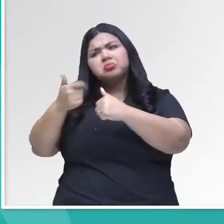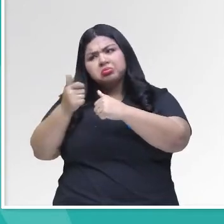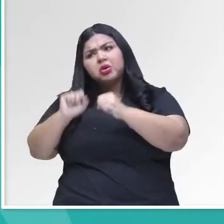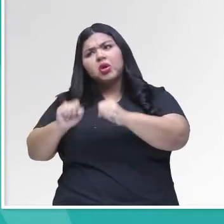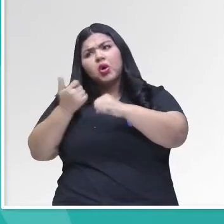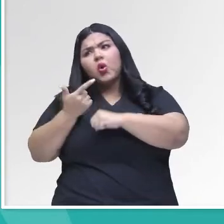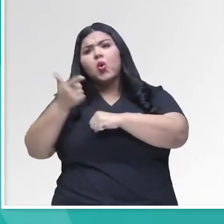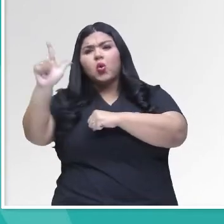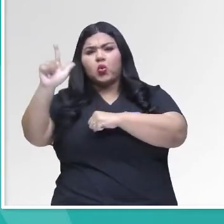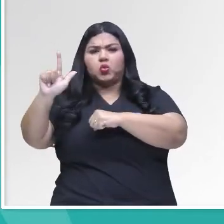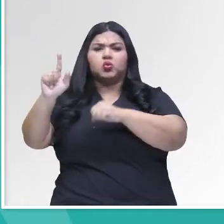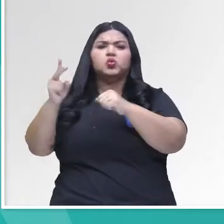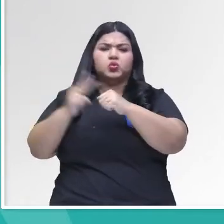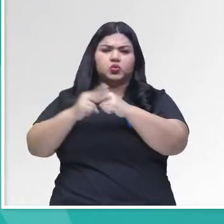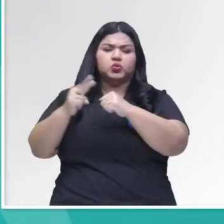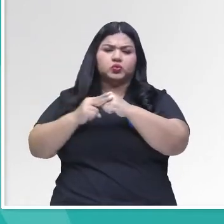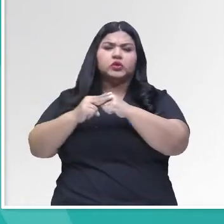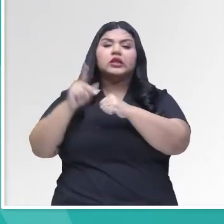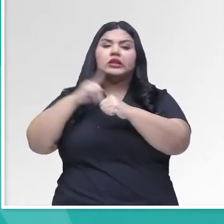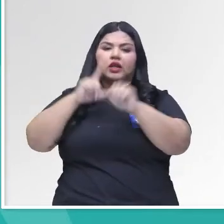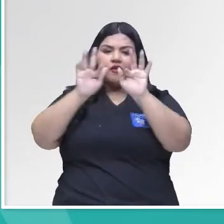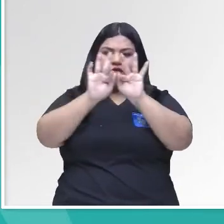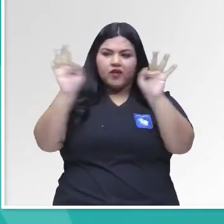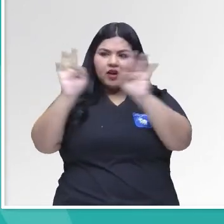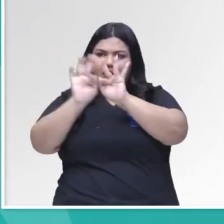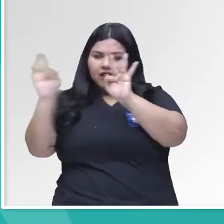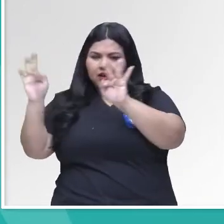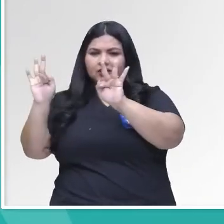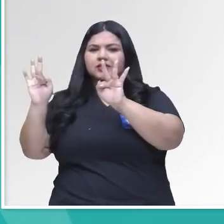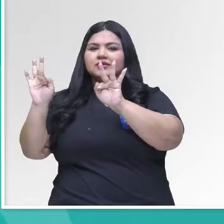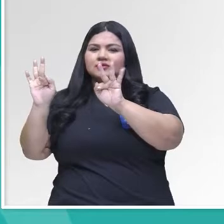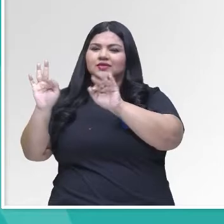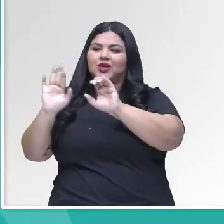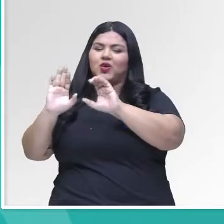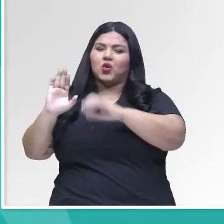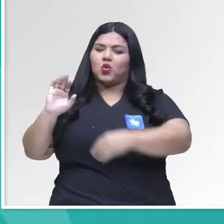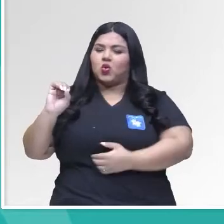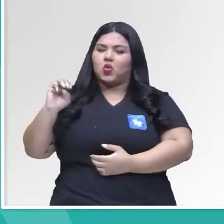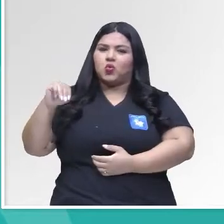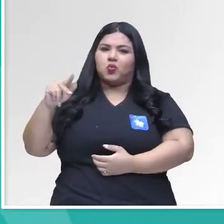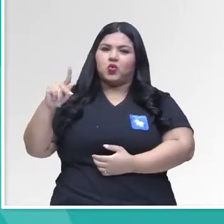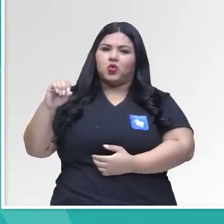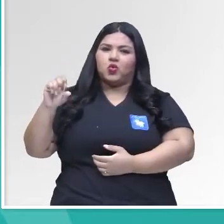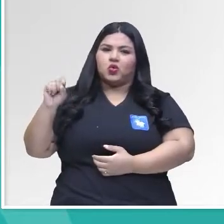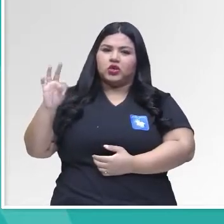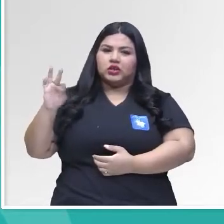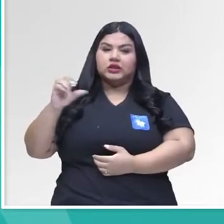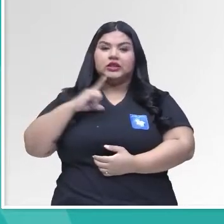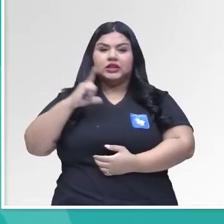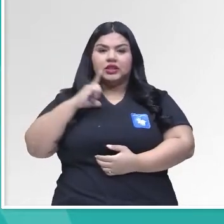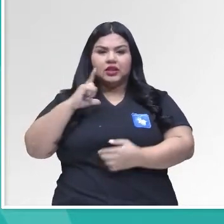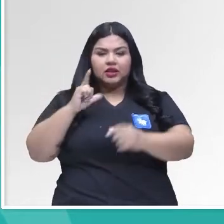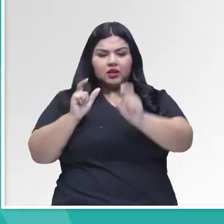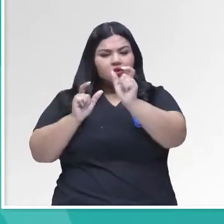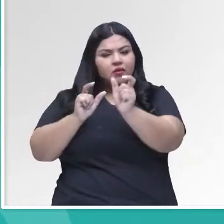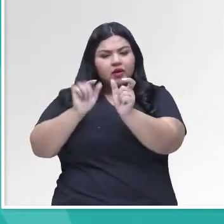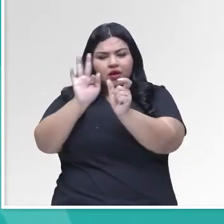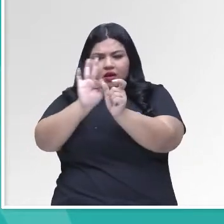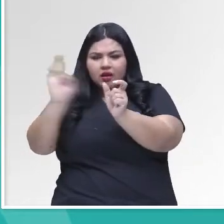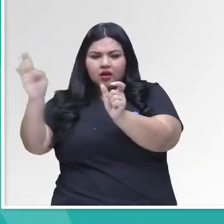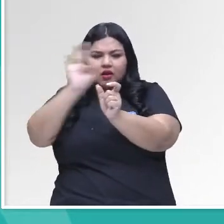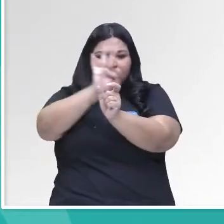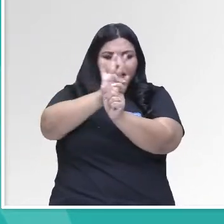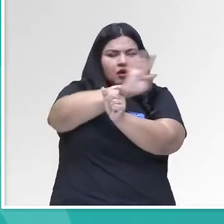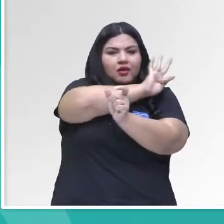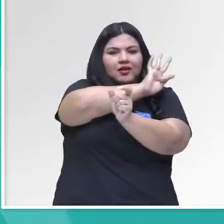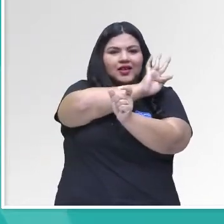verbo. Já temos um período composto. E olha que interessante, que nós utilizamos um termo para ligar as duas. Eu estou